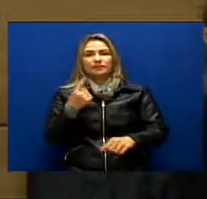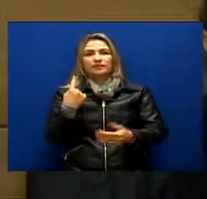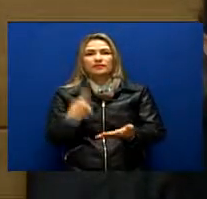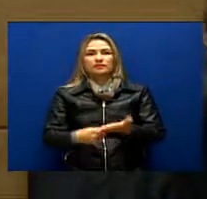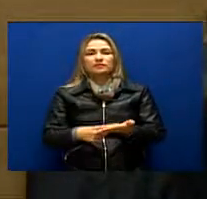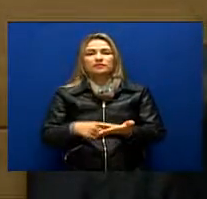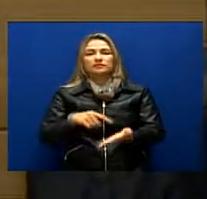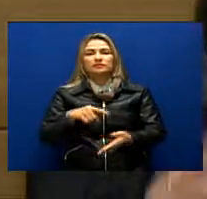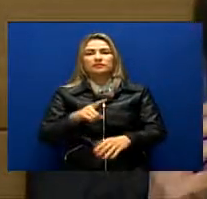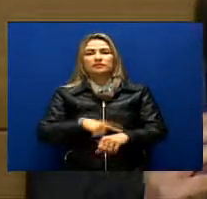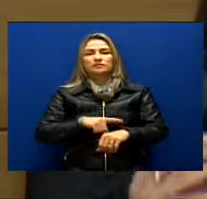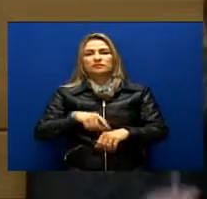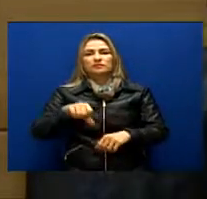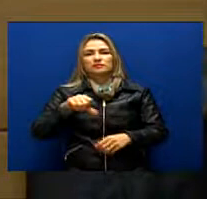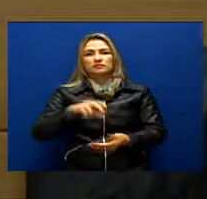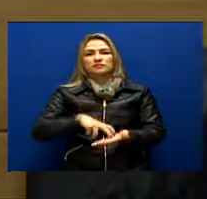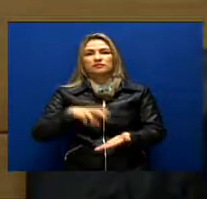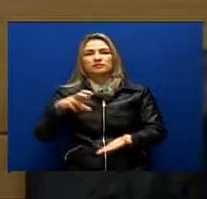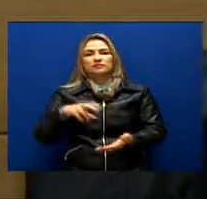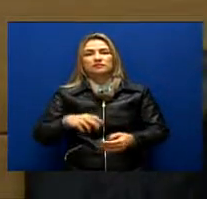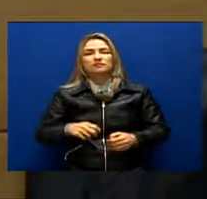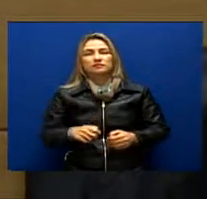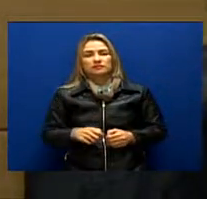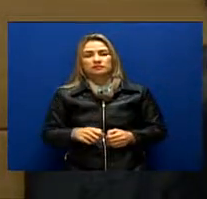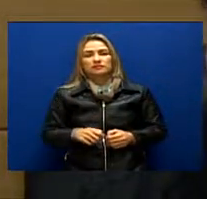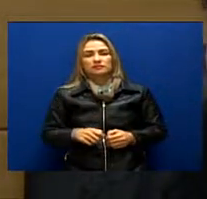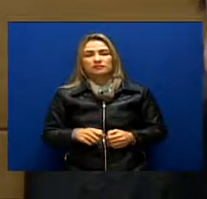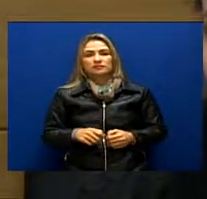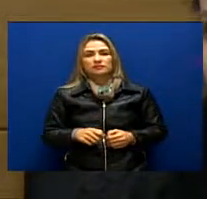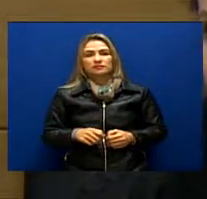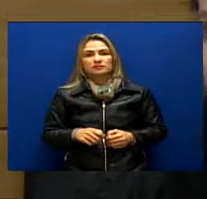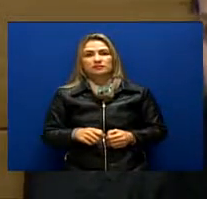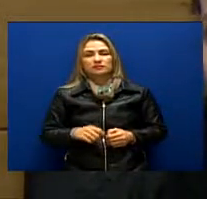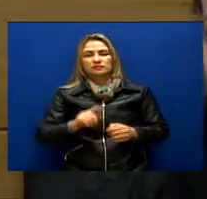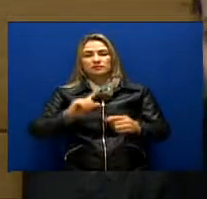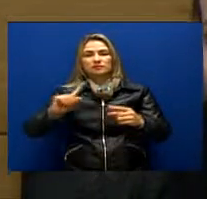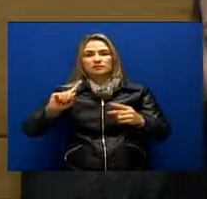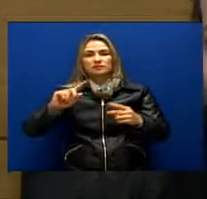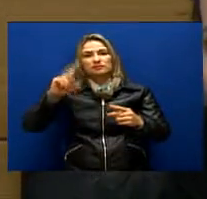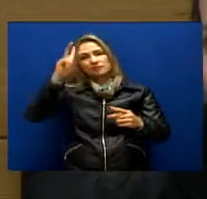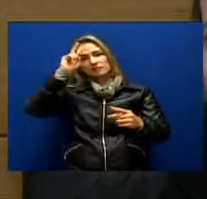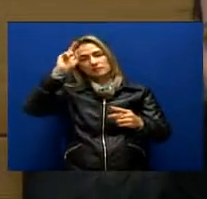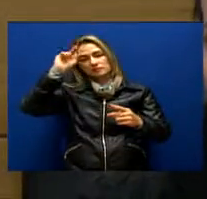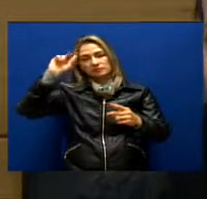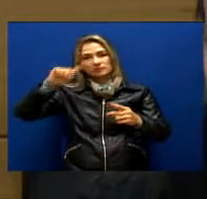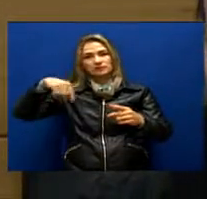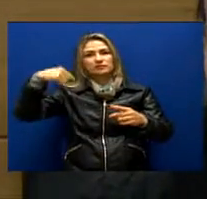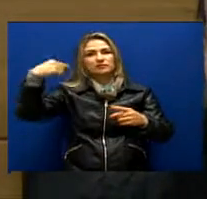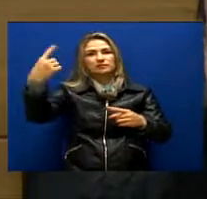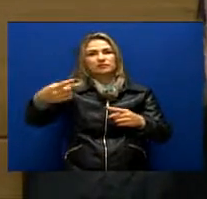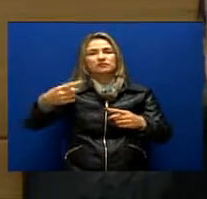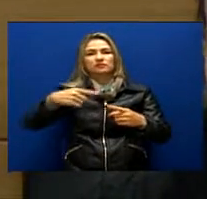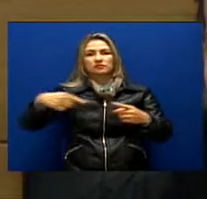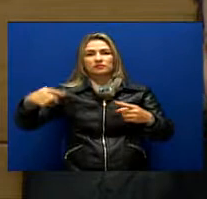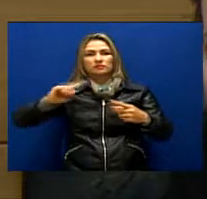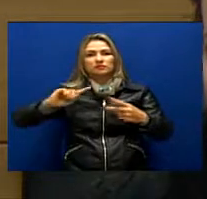sempre, vereador Martinez, sempre correto. Então, falando que não será agora na próxima segunda, mas todos os vereadores